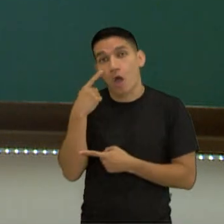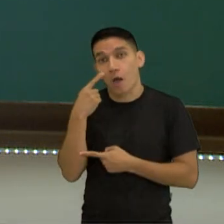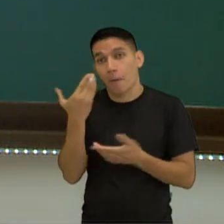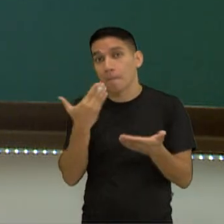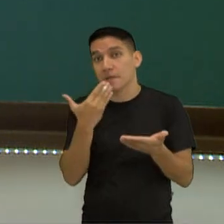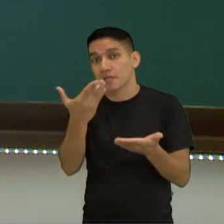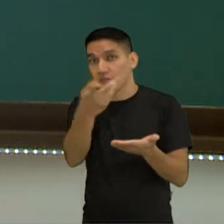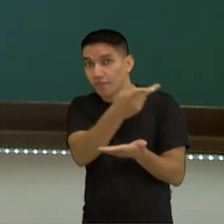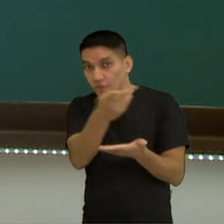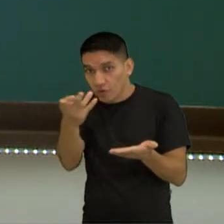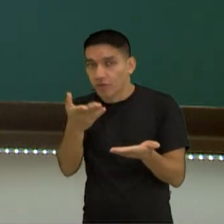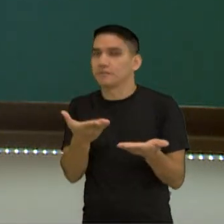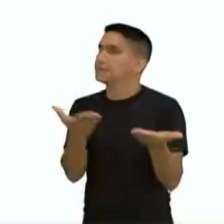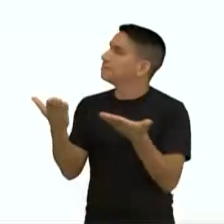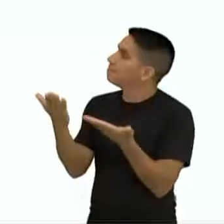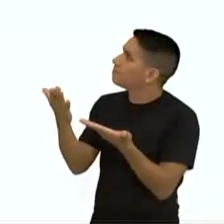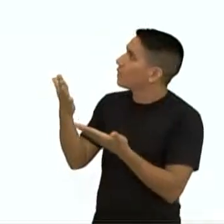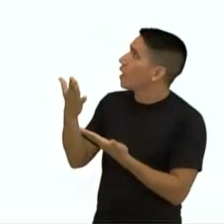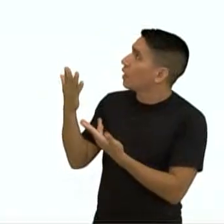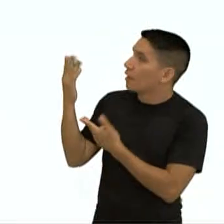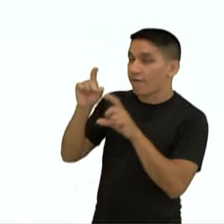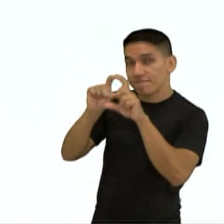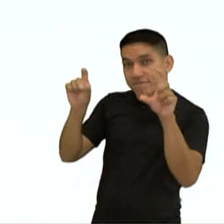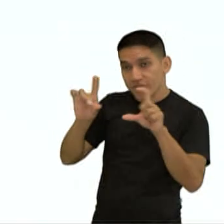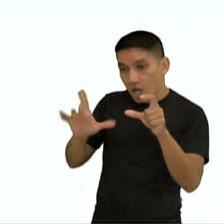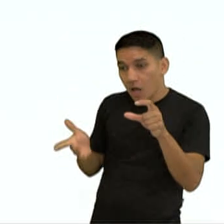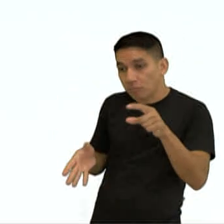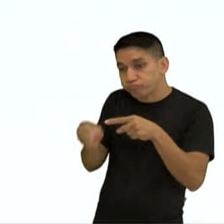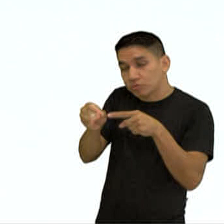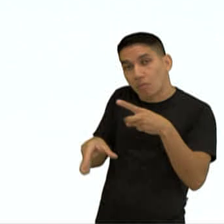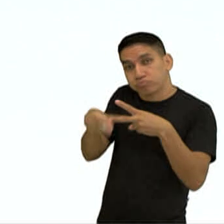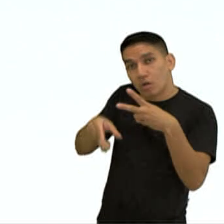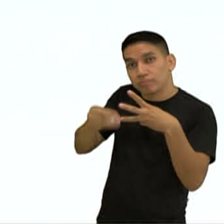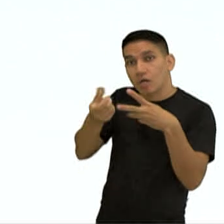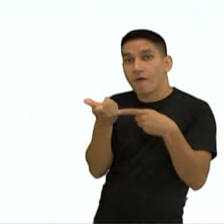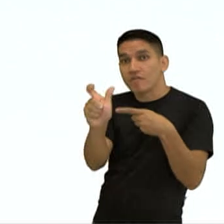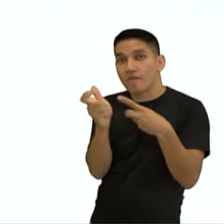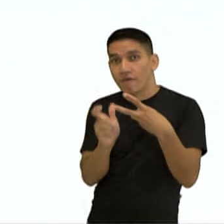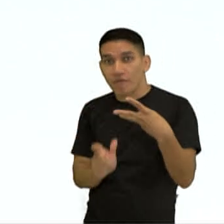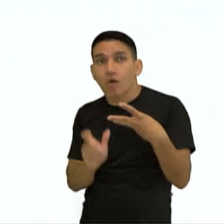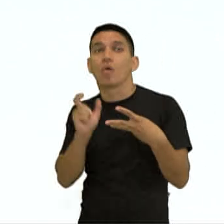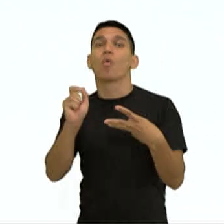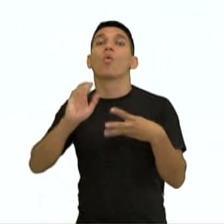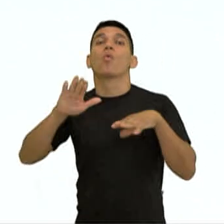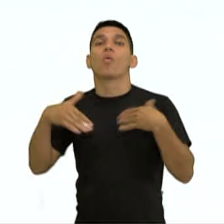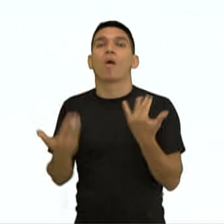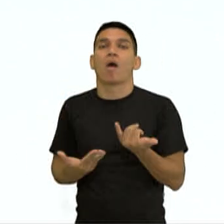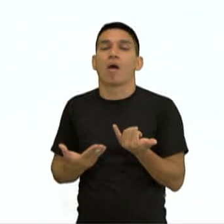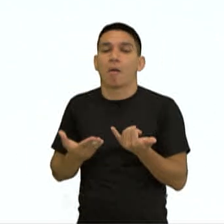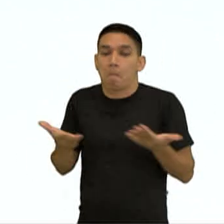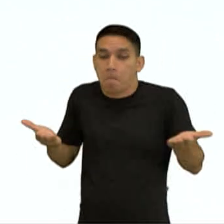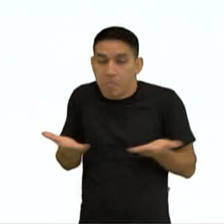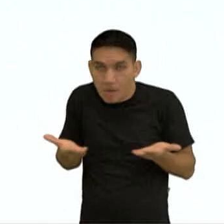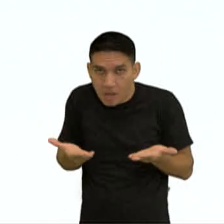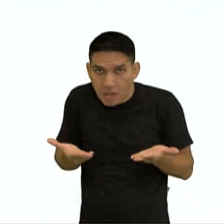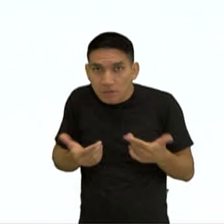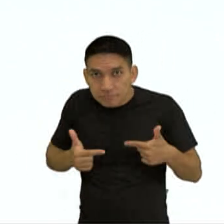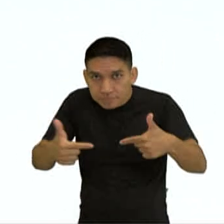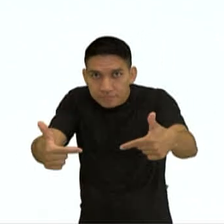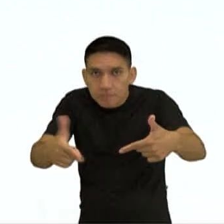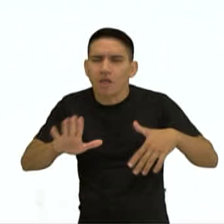vocês observem as frases complete the sentences about Brazil tourism, use the present continuous. Então aqui nós